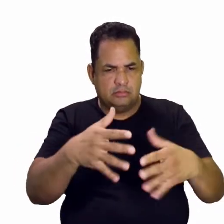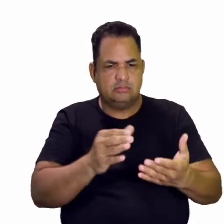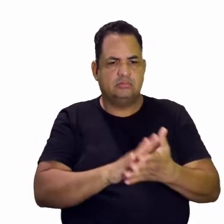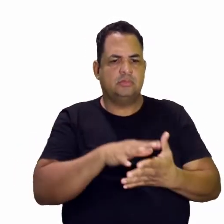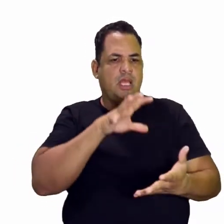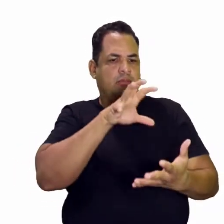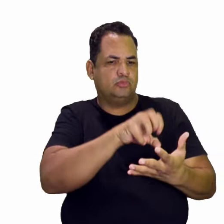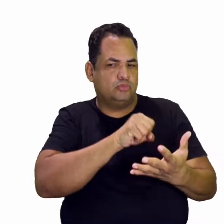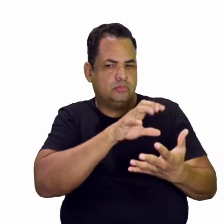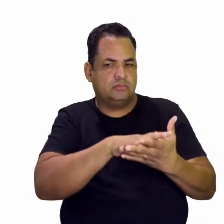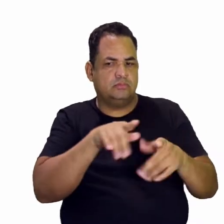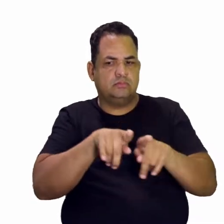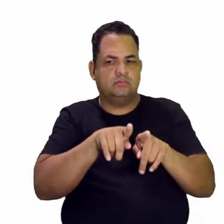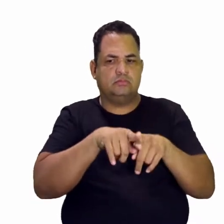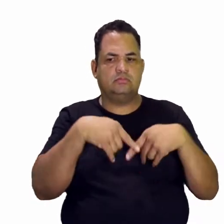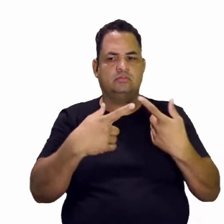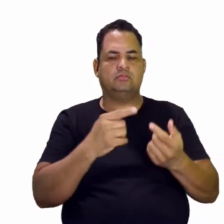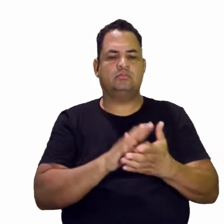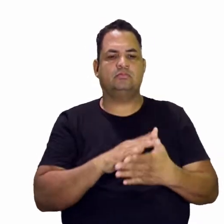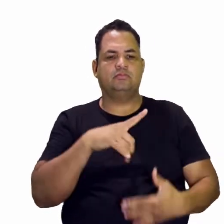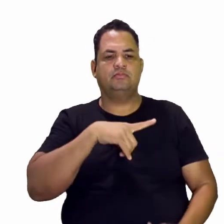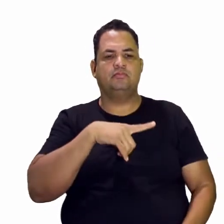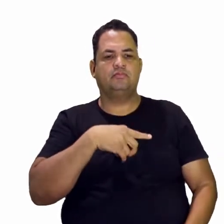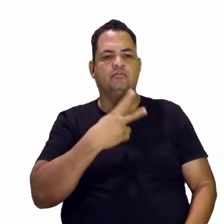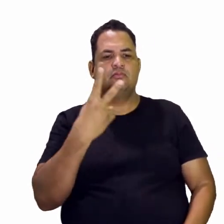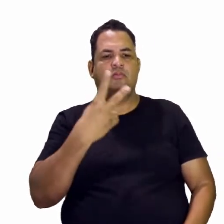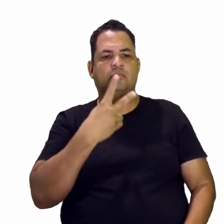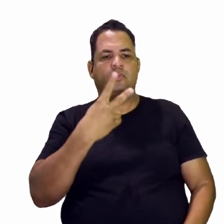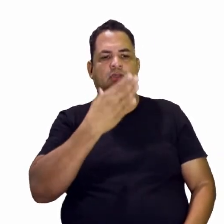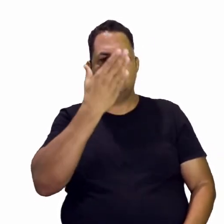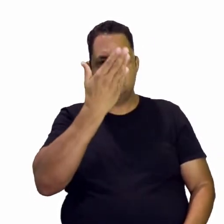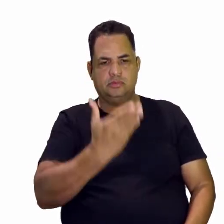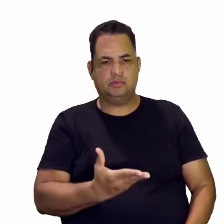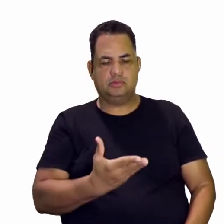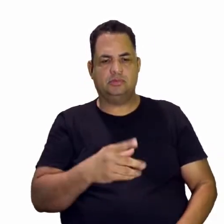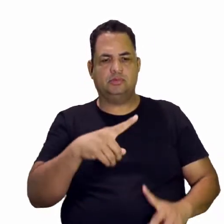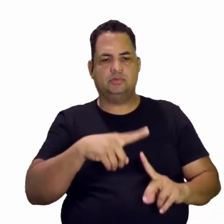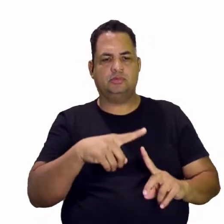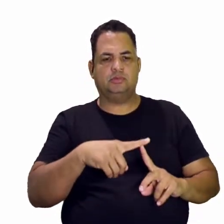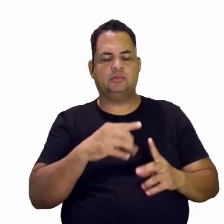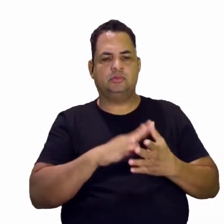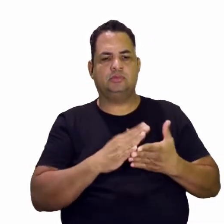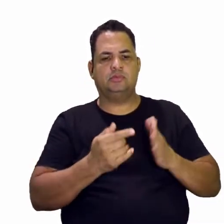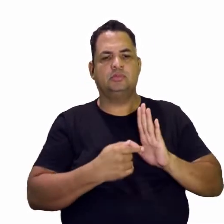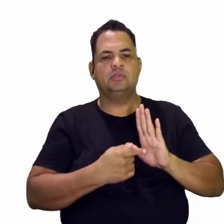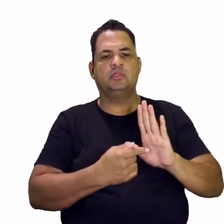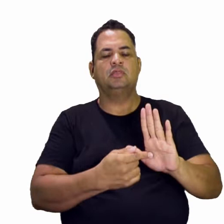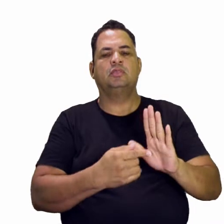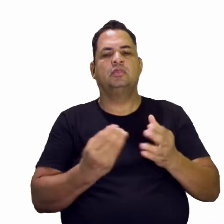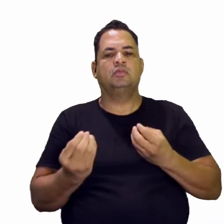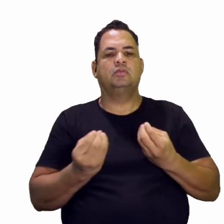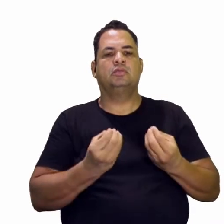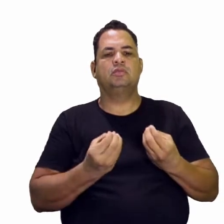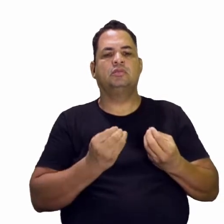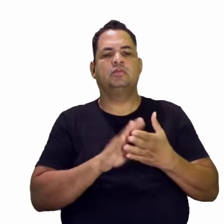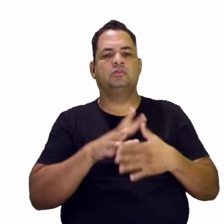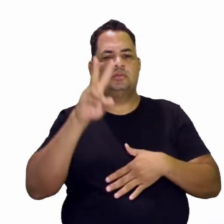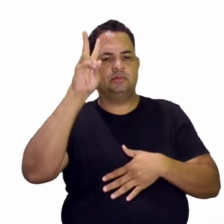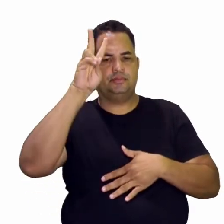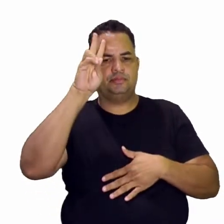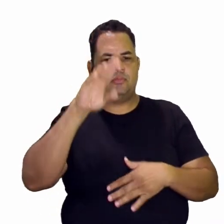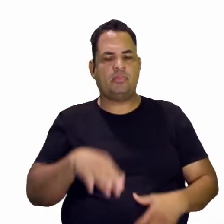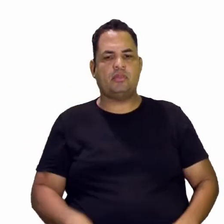as mordidas, tá bom? Então nós temos esses dois tipos de fósseis aí e que eles contam pra gente essa história,